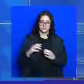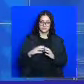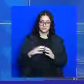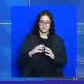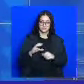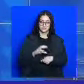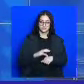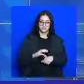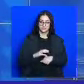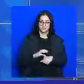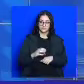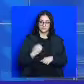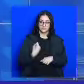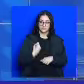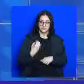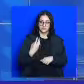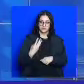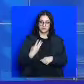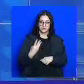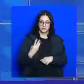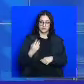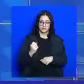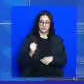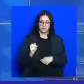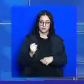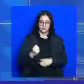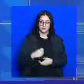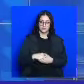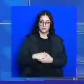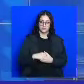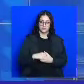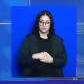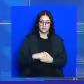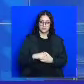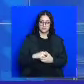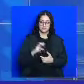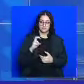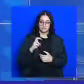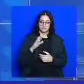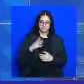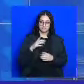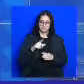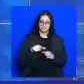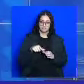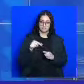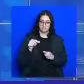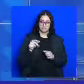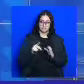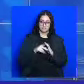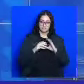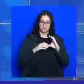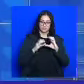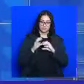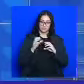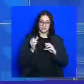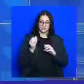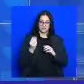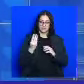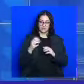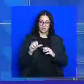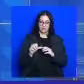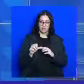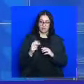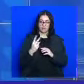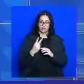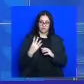Bola cinza, número 38, cinza 38. As 5 dezenas sorteadas no concurso 6.039 da quina